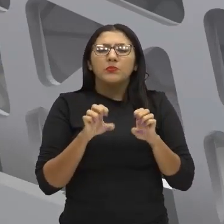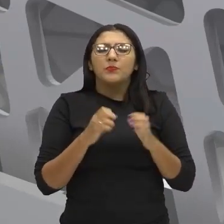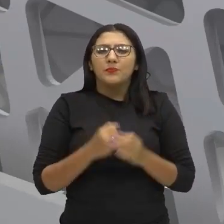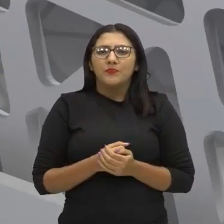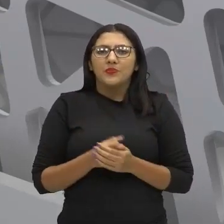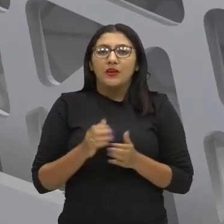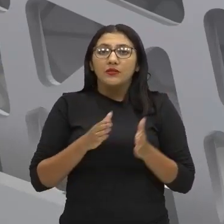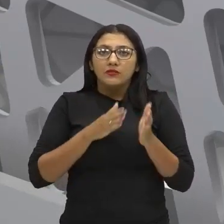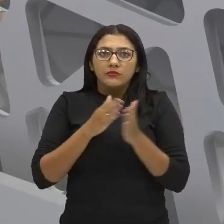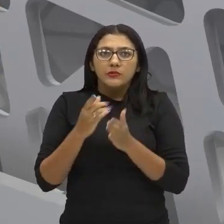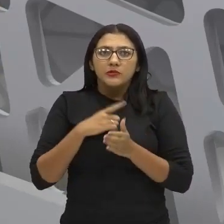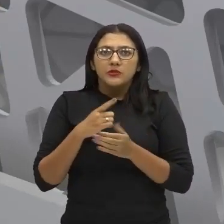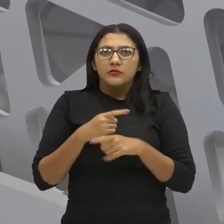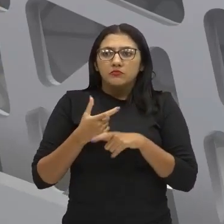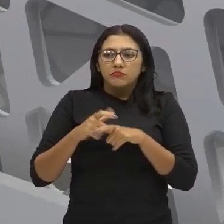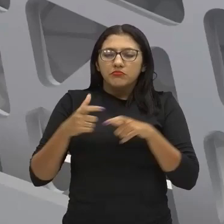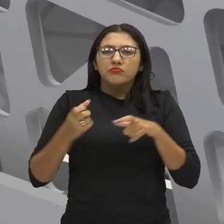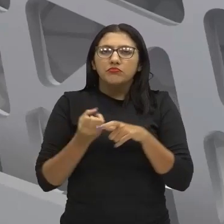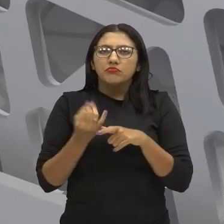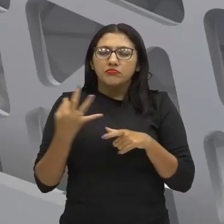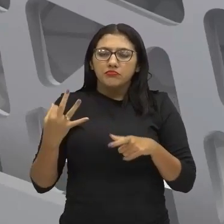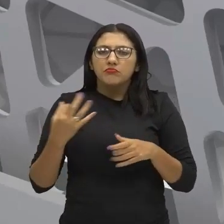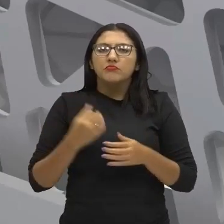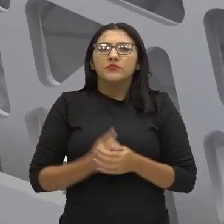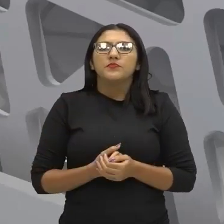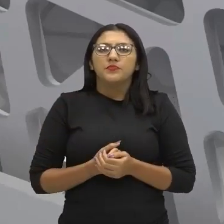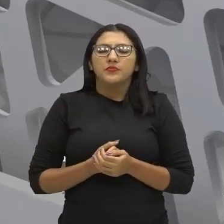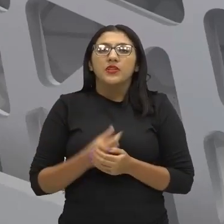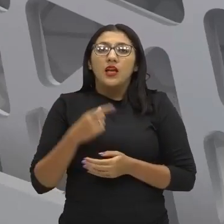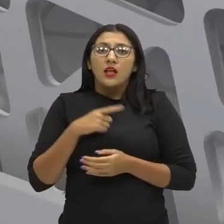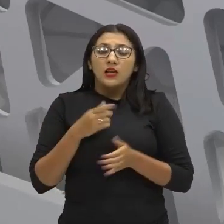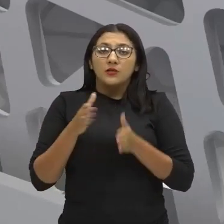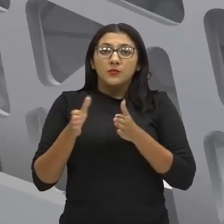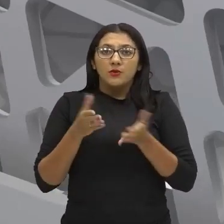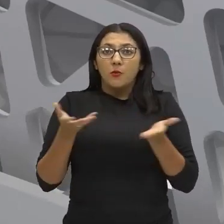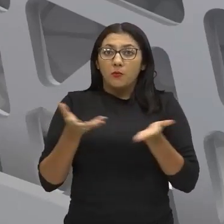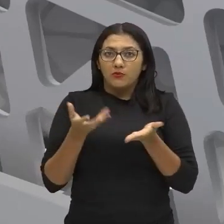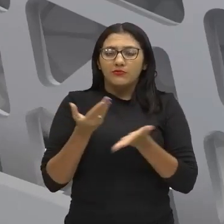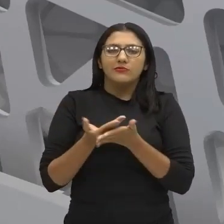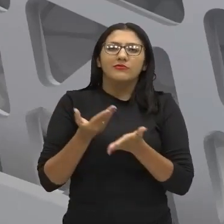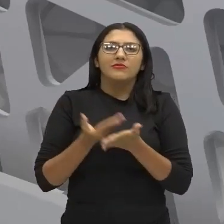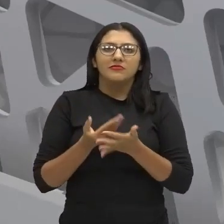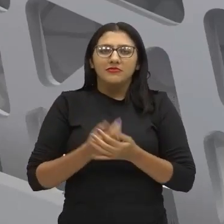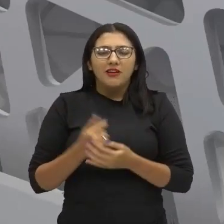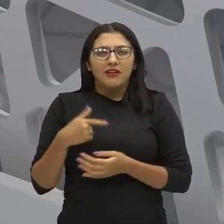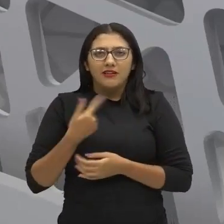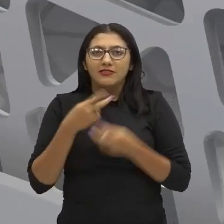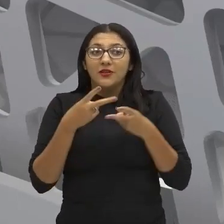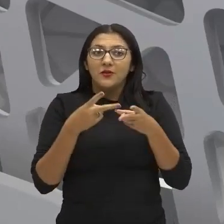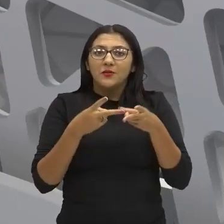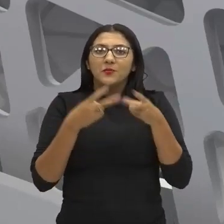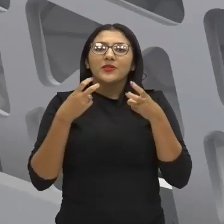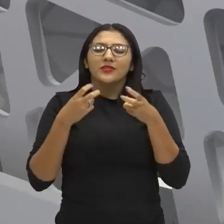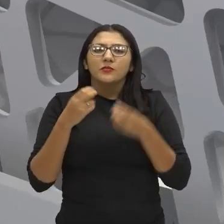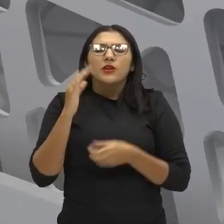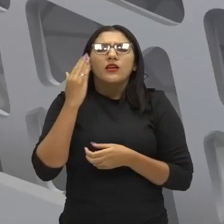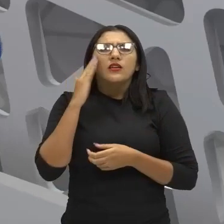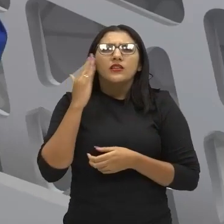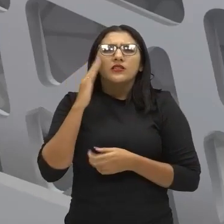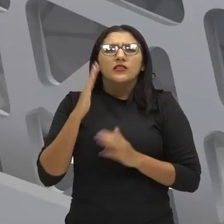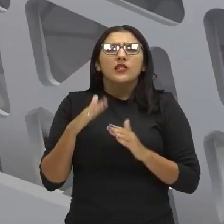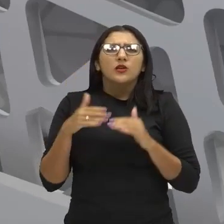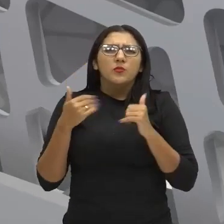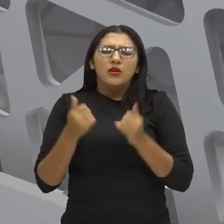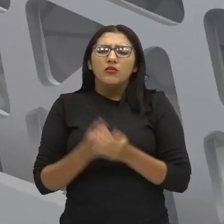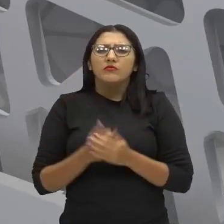da generalização. Então, nesse passeio de hoje, nós vamos exatamente entender melhor